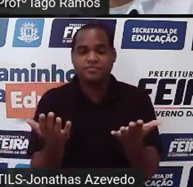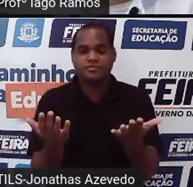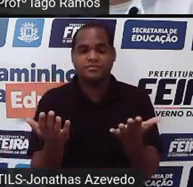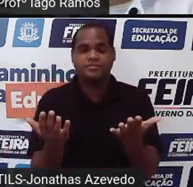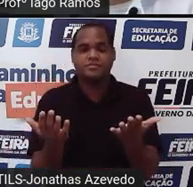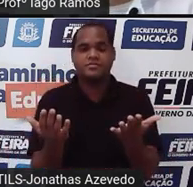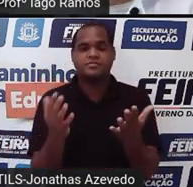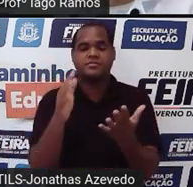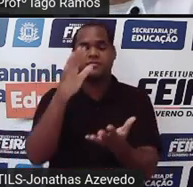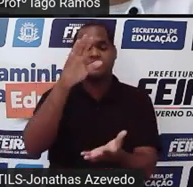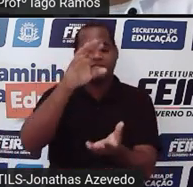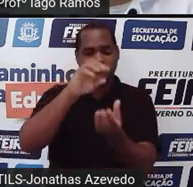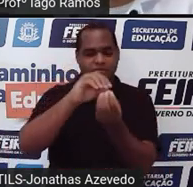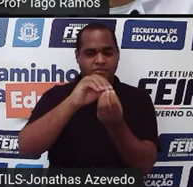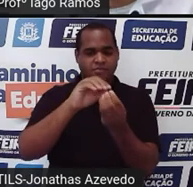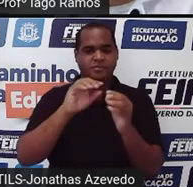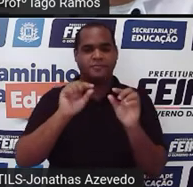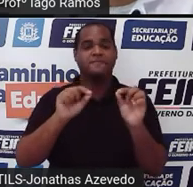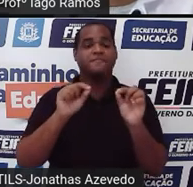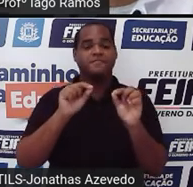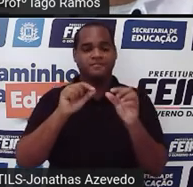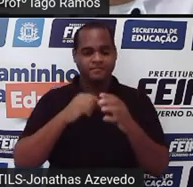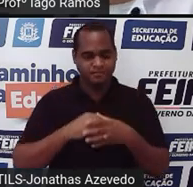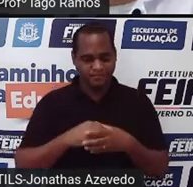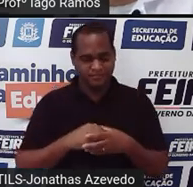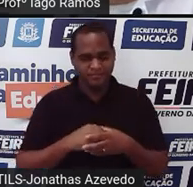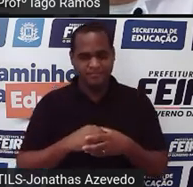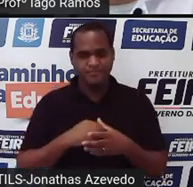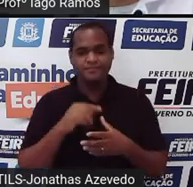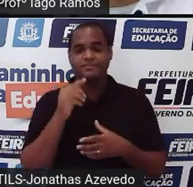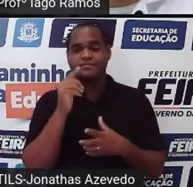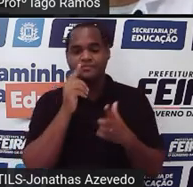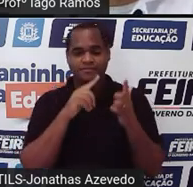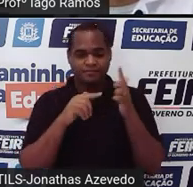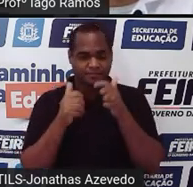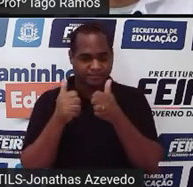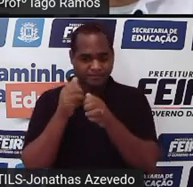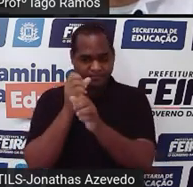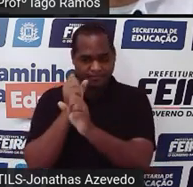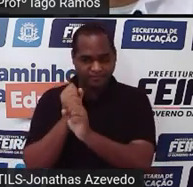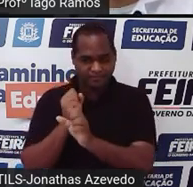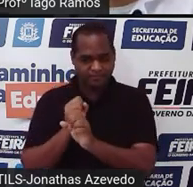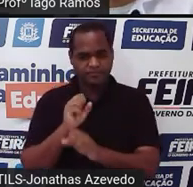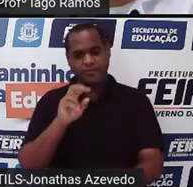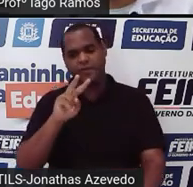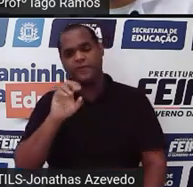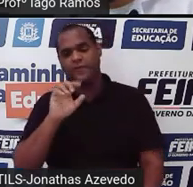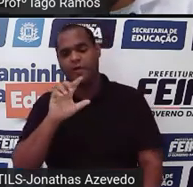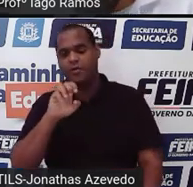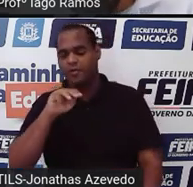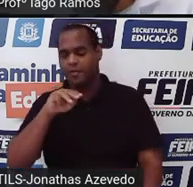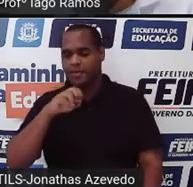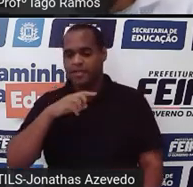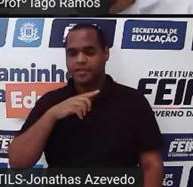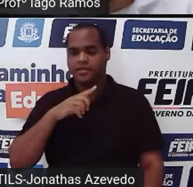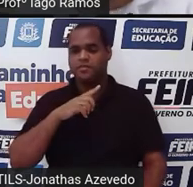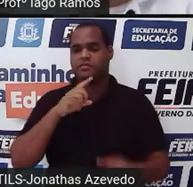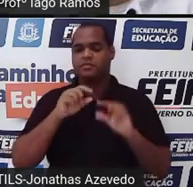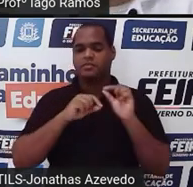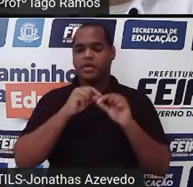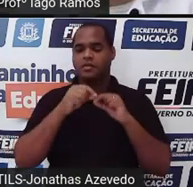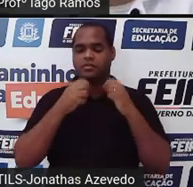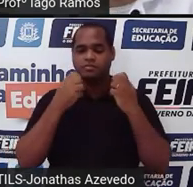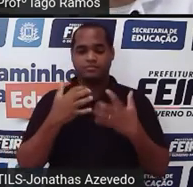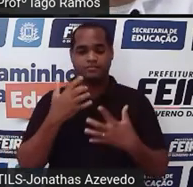qual é a conclusão né como é que a gente calcula o volume de cubos ou paralelepípedos